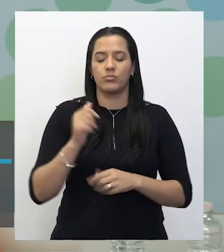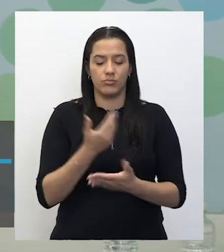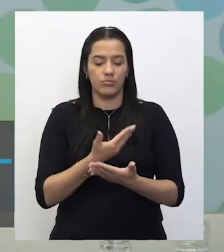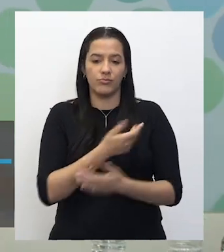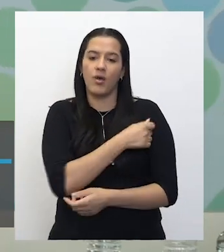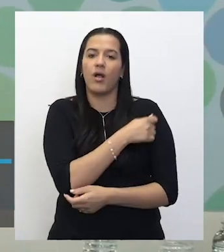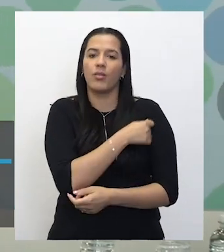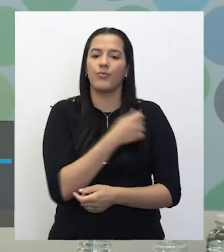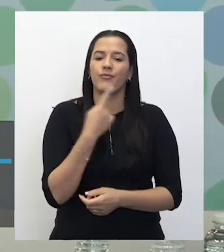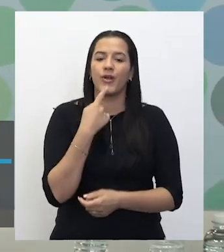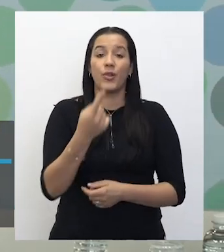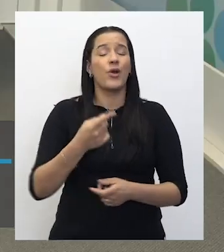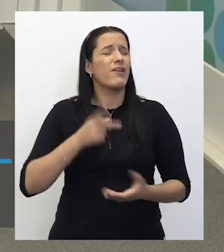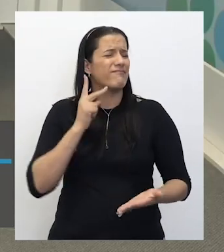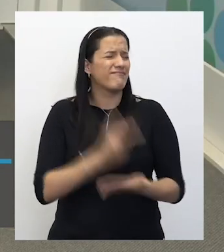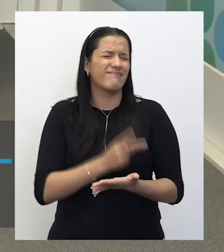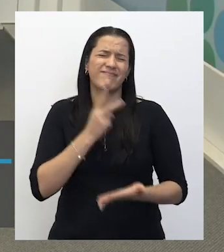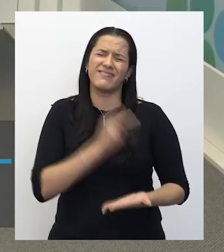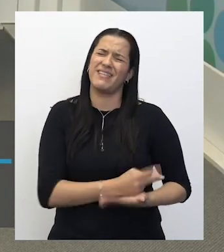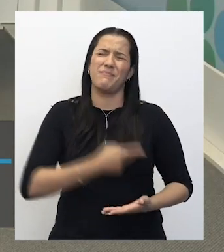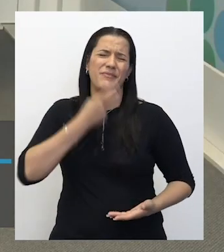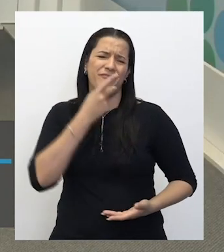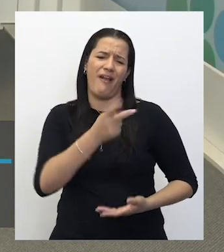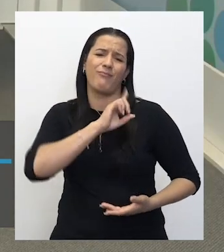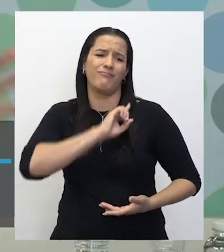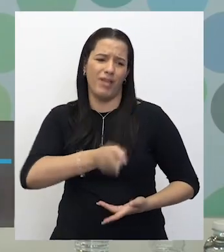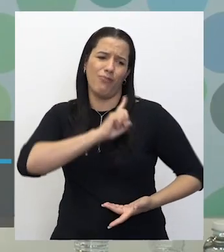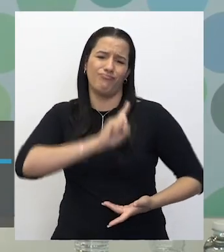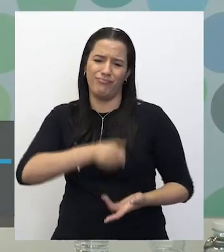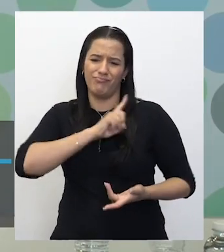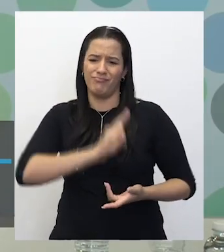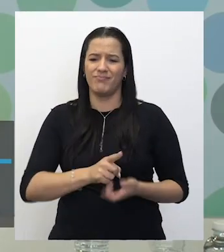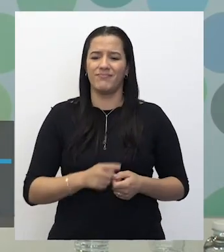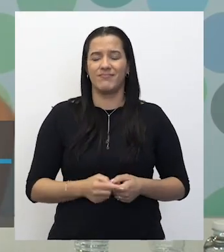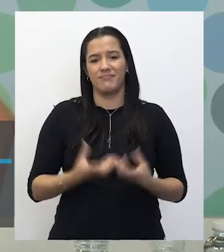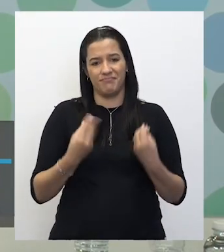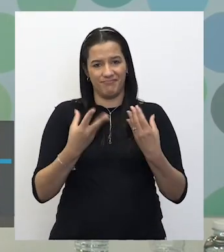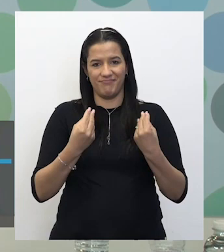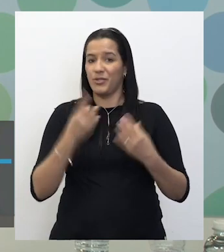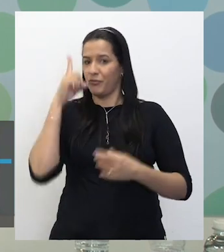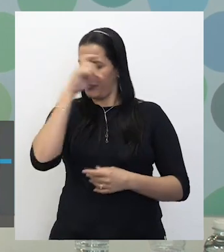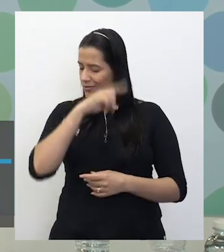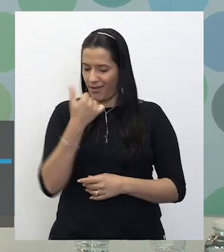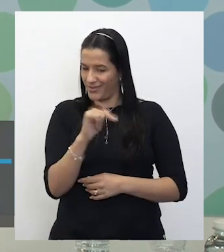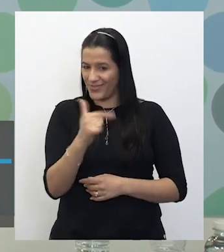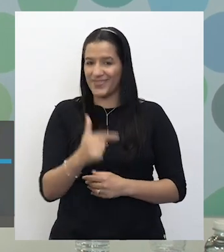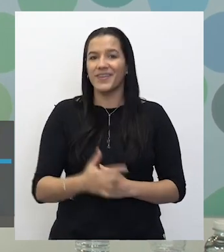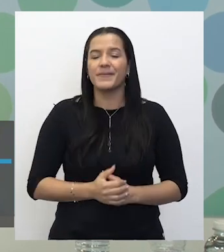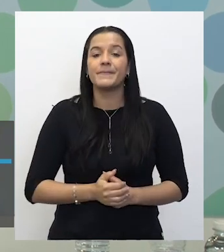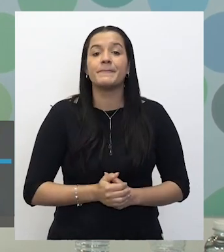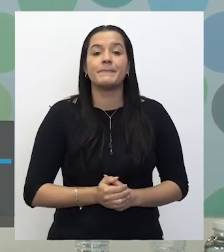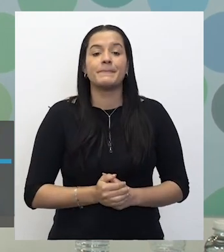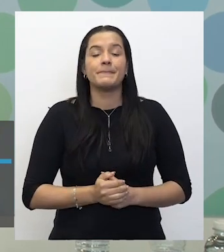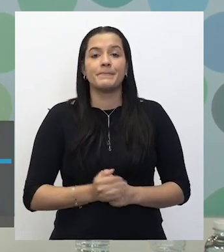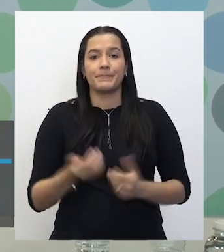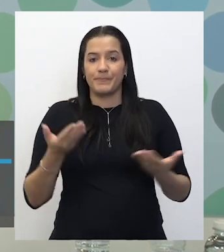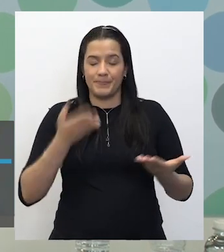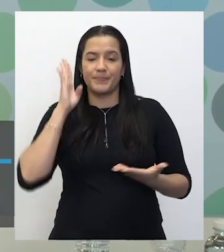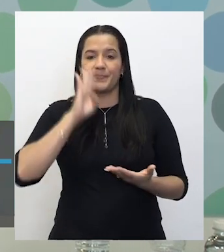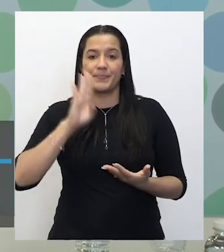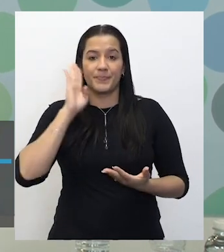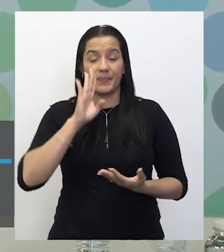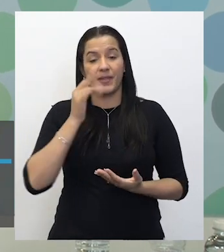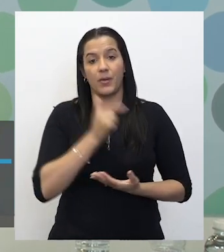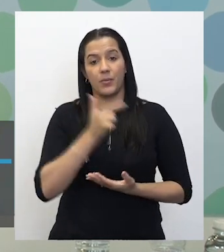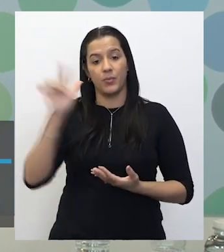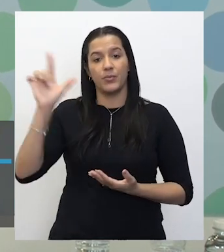não. Ai, adorei. Esse daí não tem dificuldade nenhuma em dizer não, bacana. Mas aqui eu tenho o Kenner, que